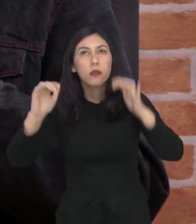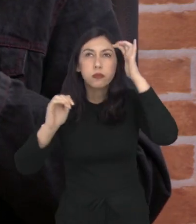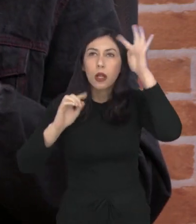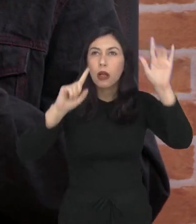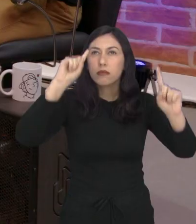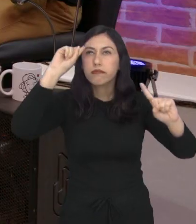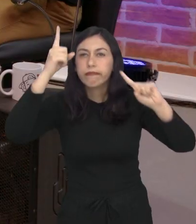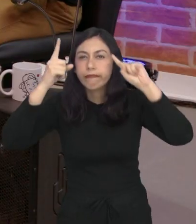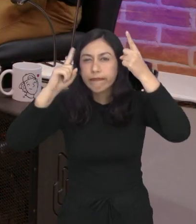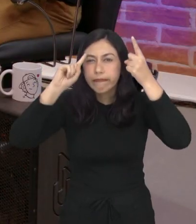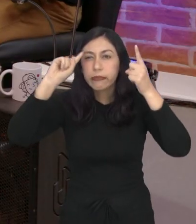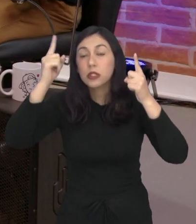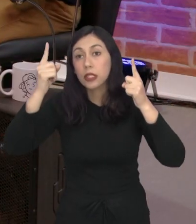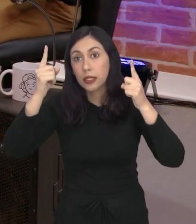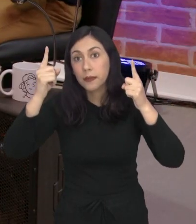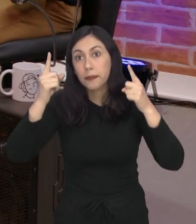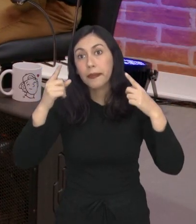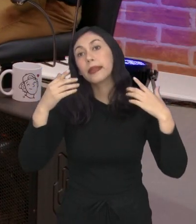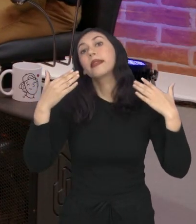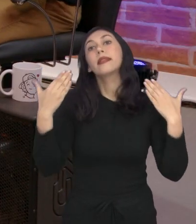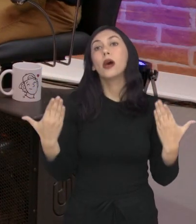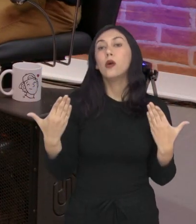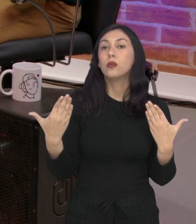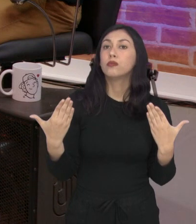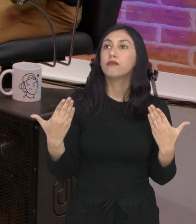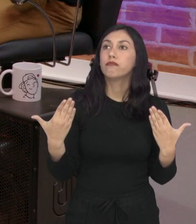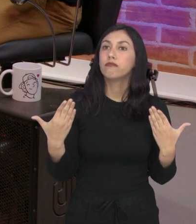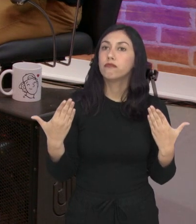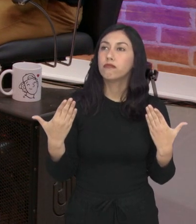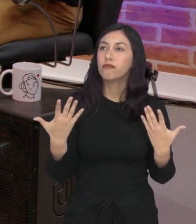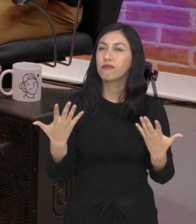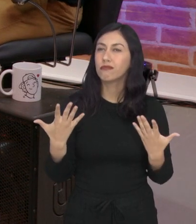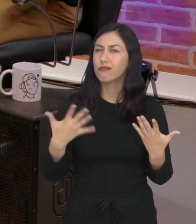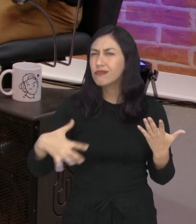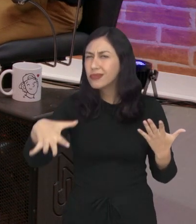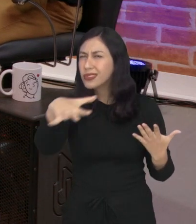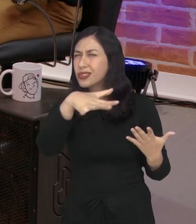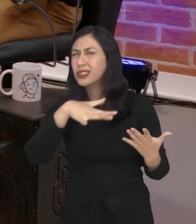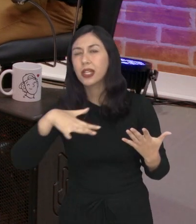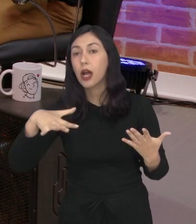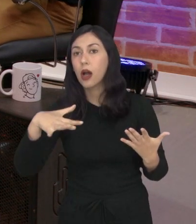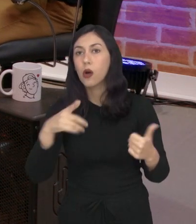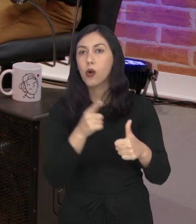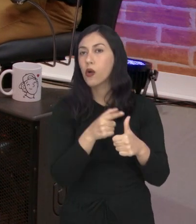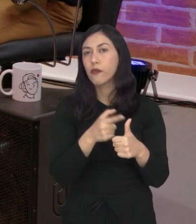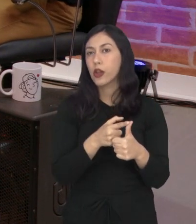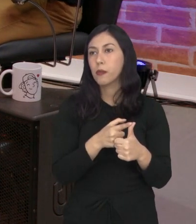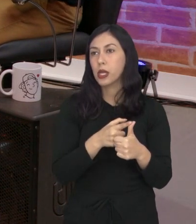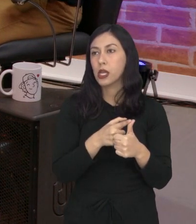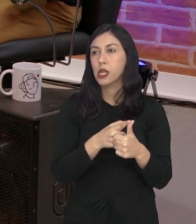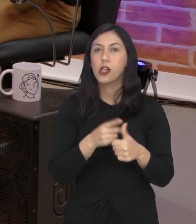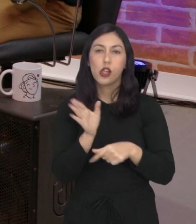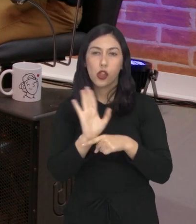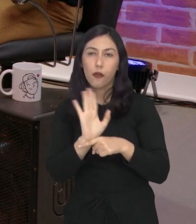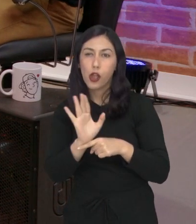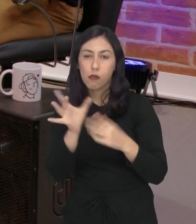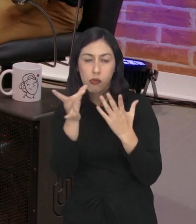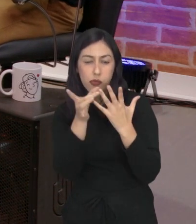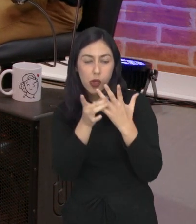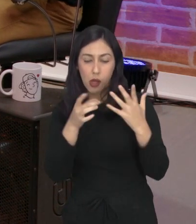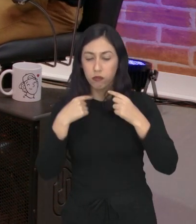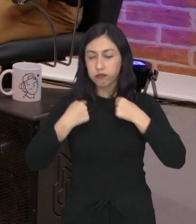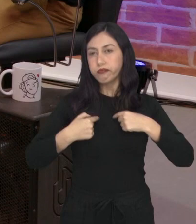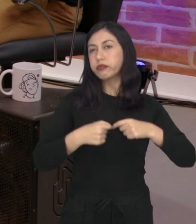da imaginação, do todo. Então acho que muita influência do cenário geral, assim, tipo Senhor dos Anéis, Star Wars,